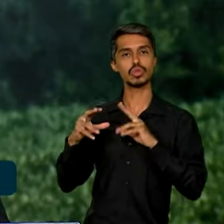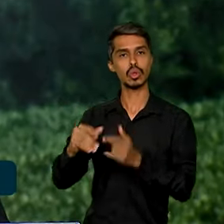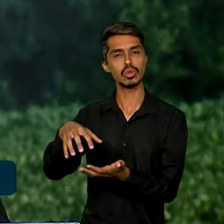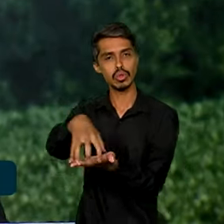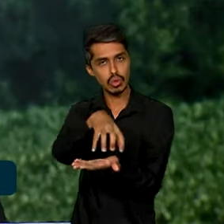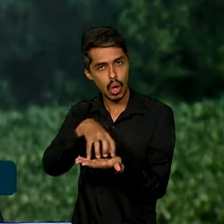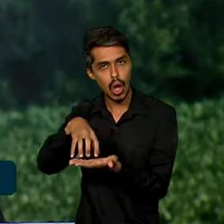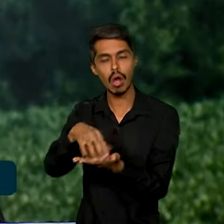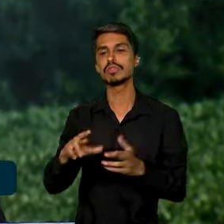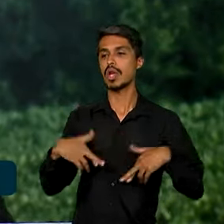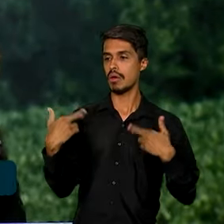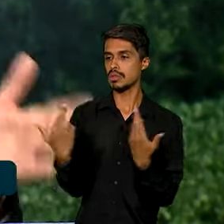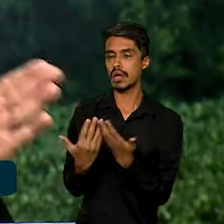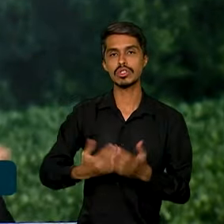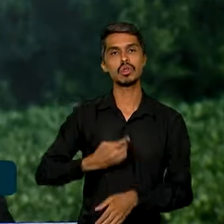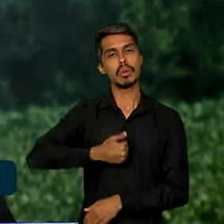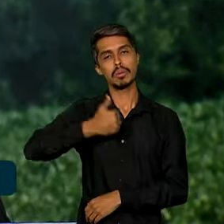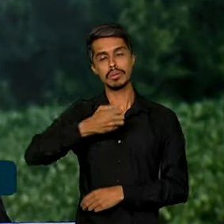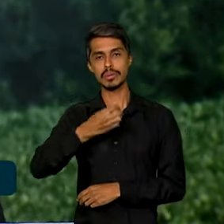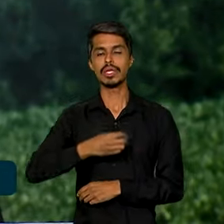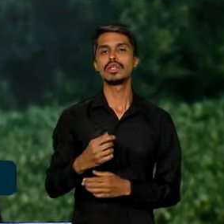reunimos nesse primeiro trimestre, né,